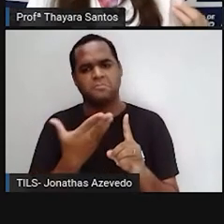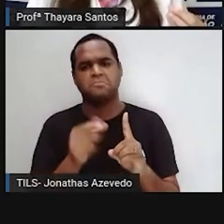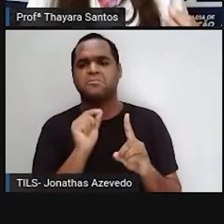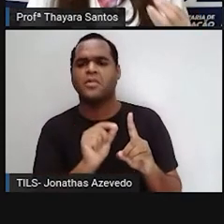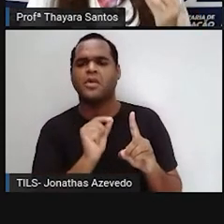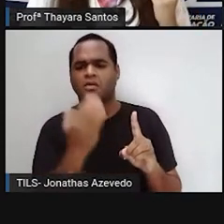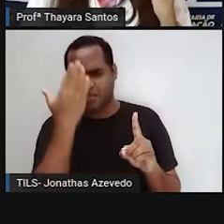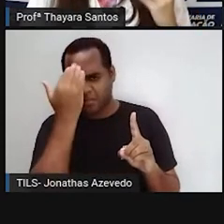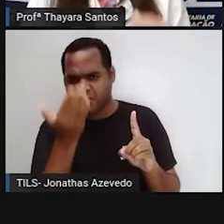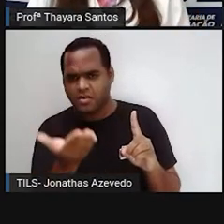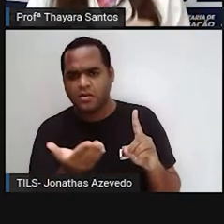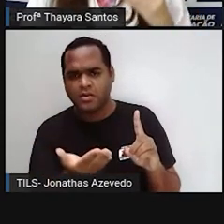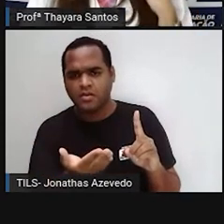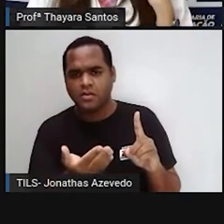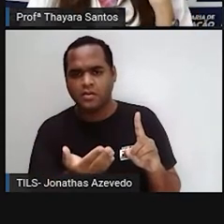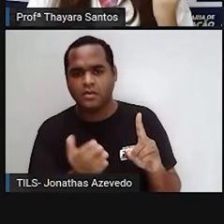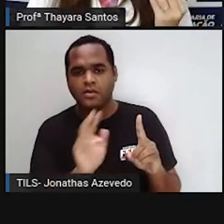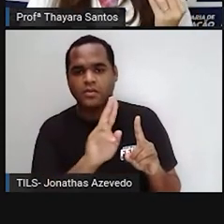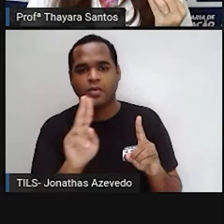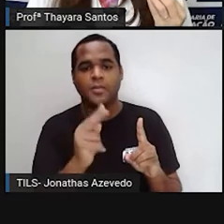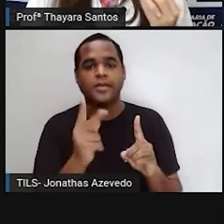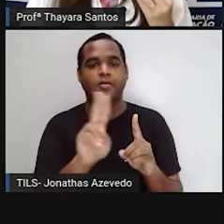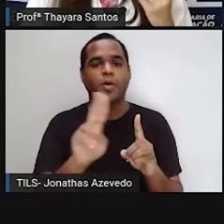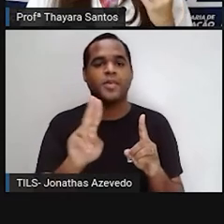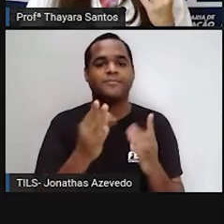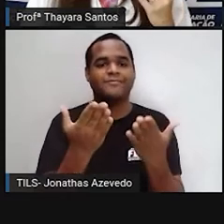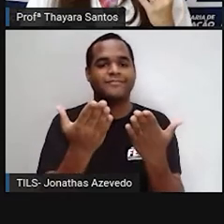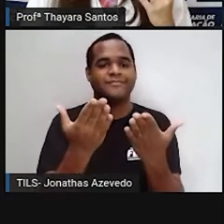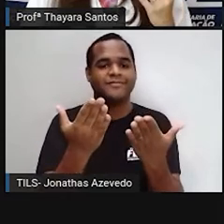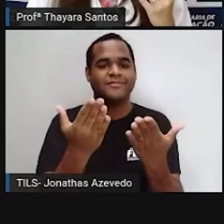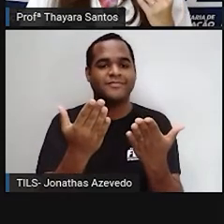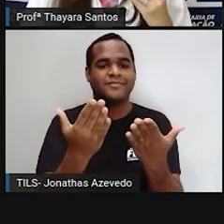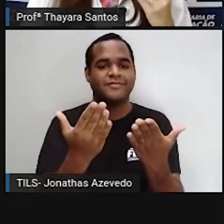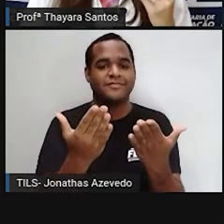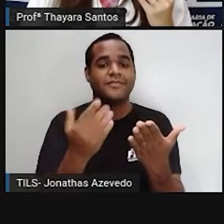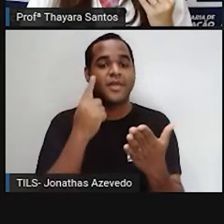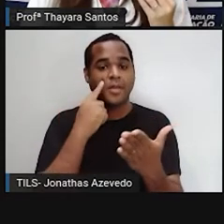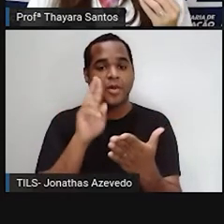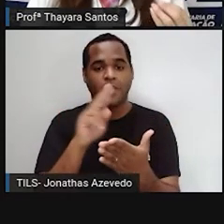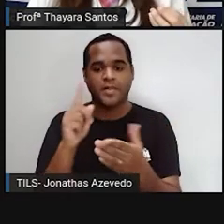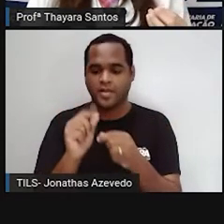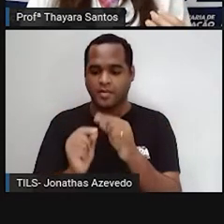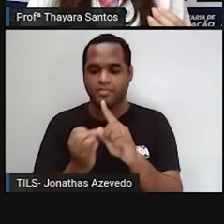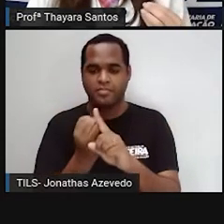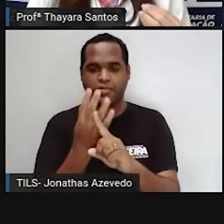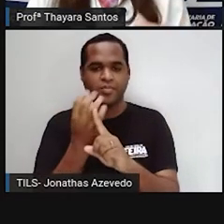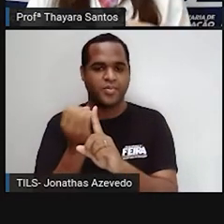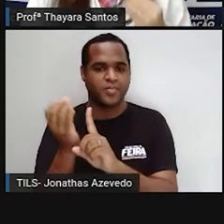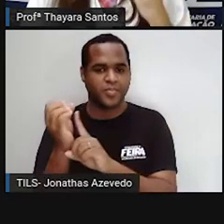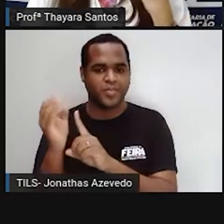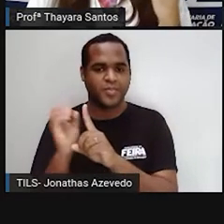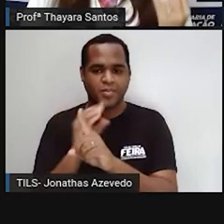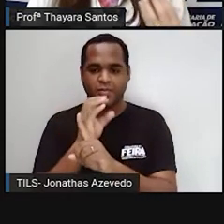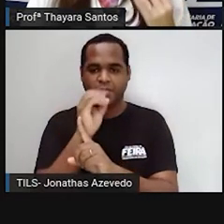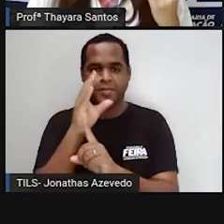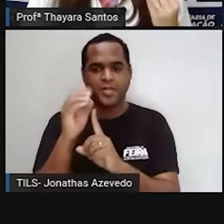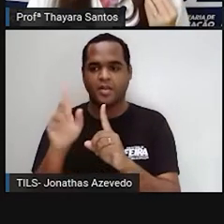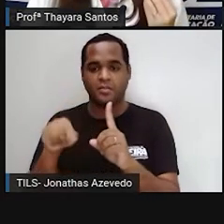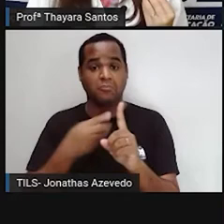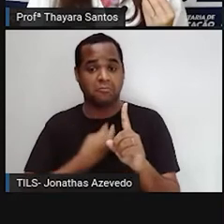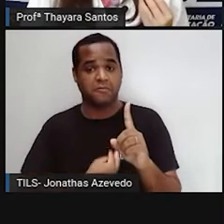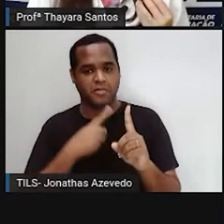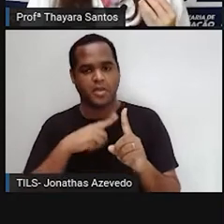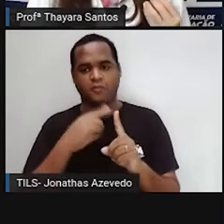é aquilo? Aquilo é o que a gente chama de propágulo. Quer dizer que ela começou a botar umas gemazinhas. Aquilo dali é um novo ser vivo que está